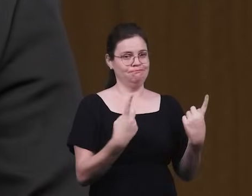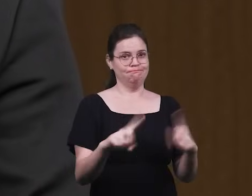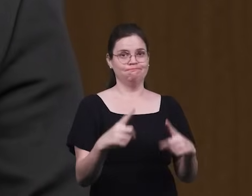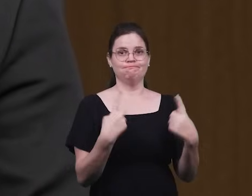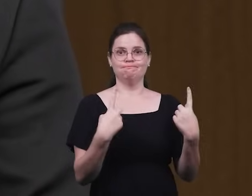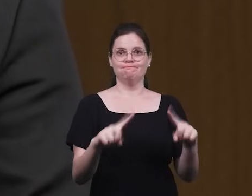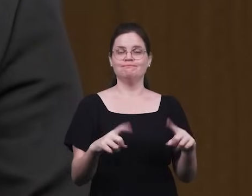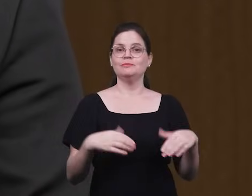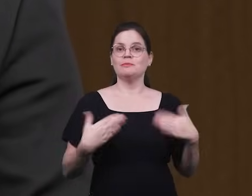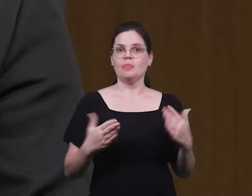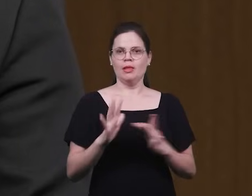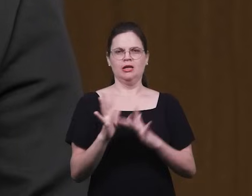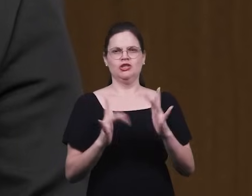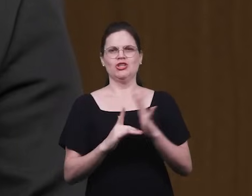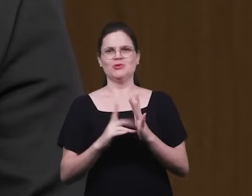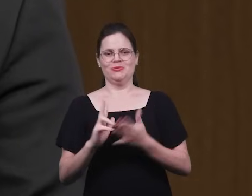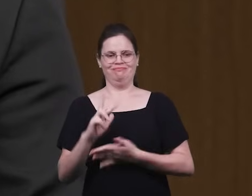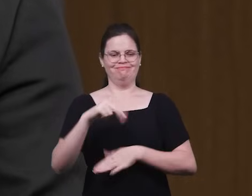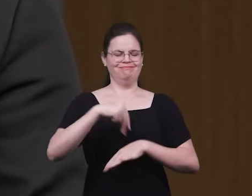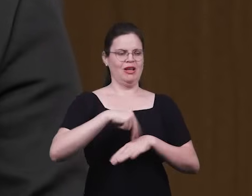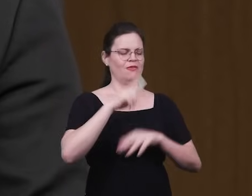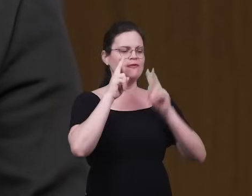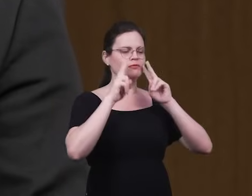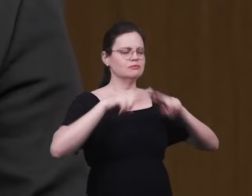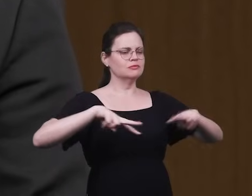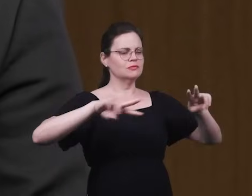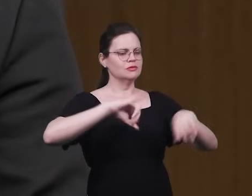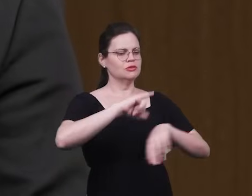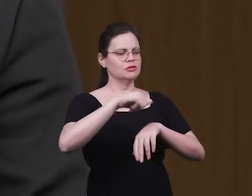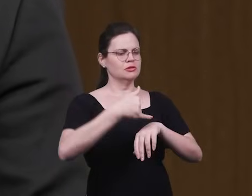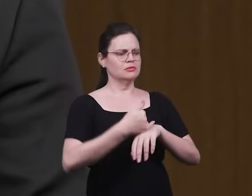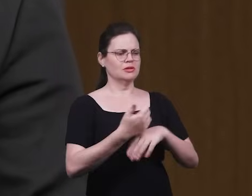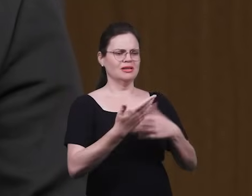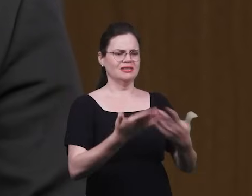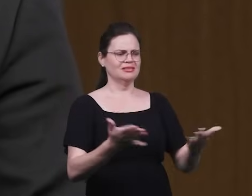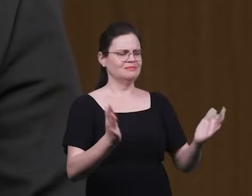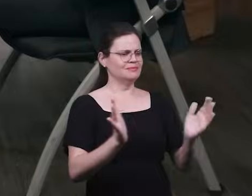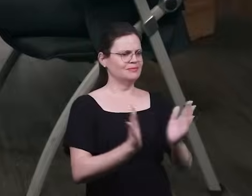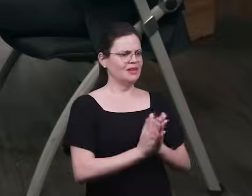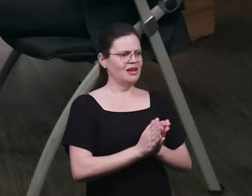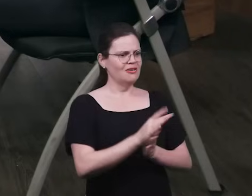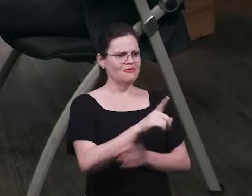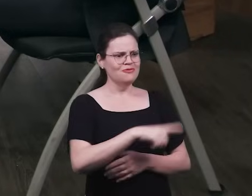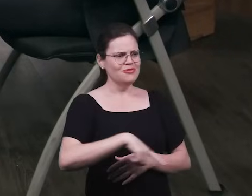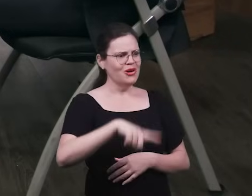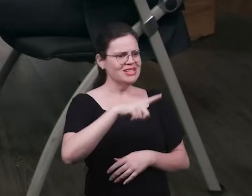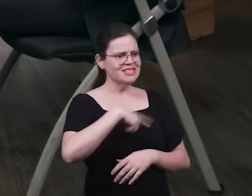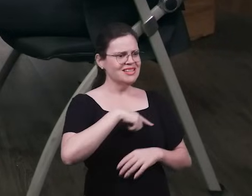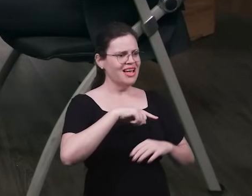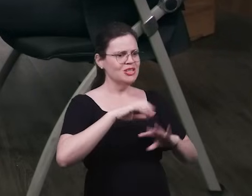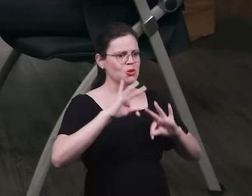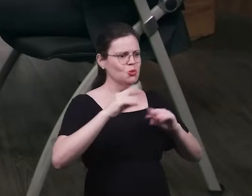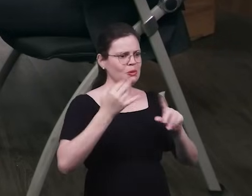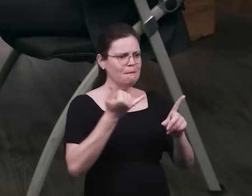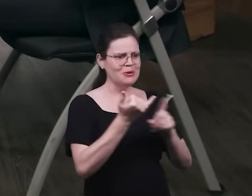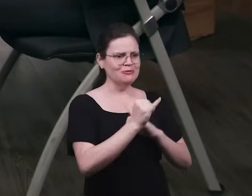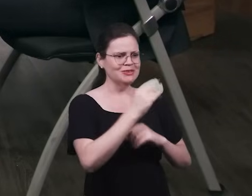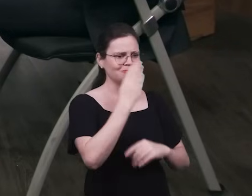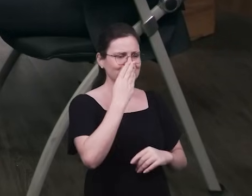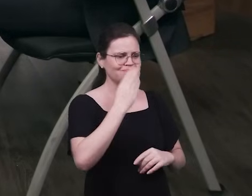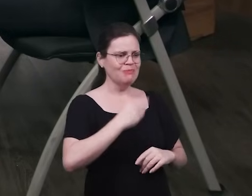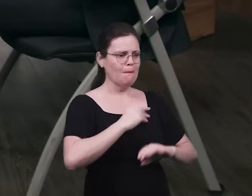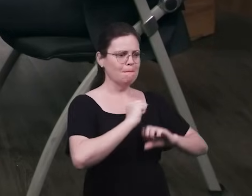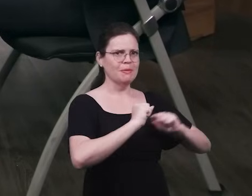Jerusalém Jerusalém que mata os profetas que te são enviados né que tá nós até preparamos esse versículo Mateus